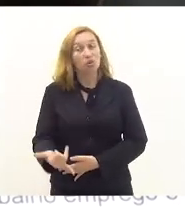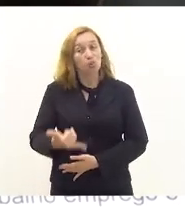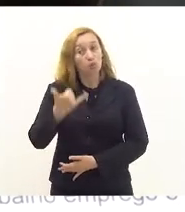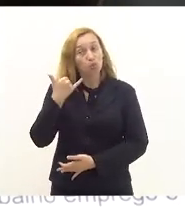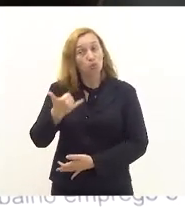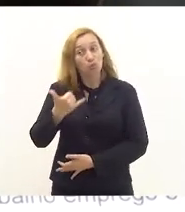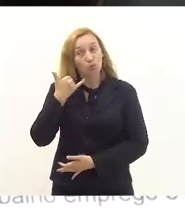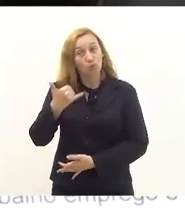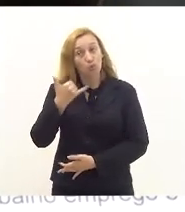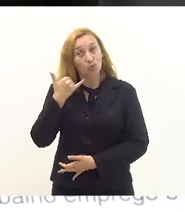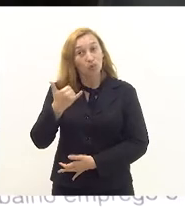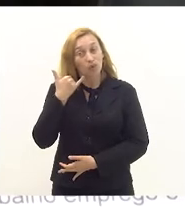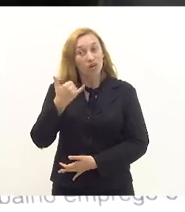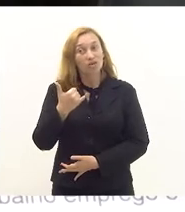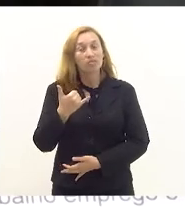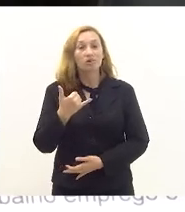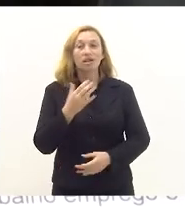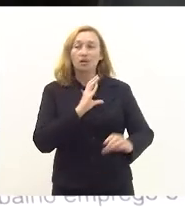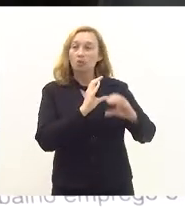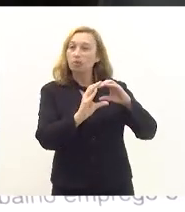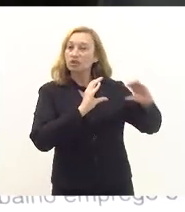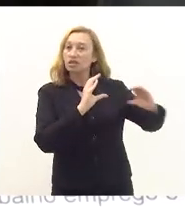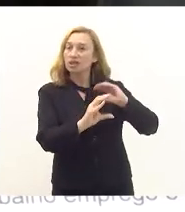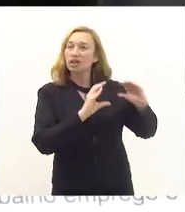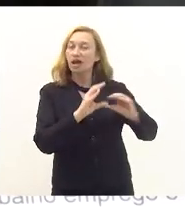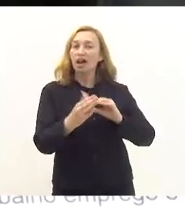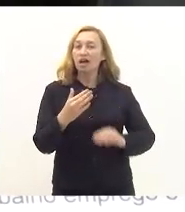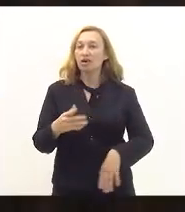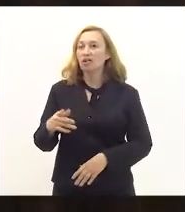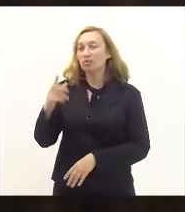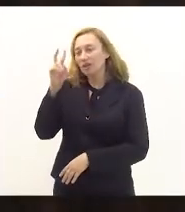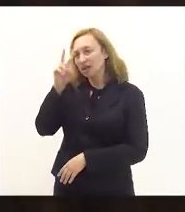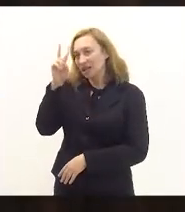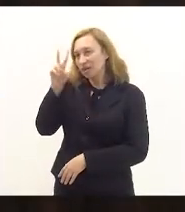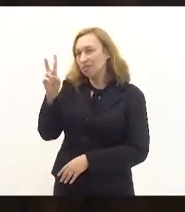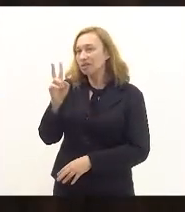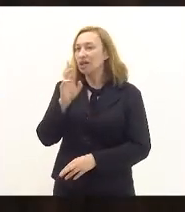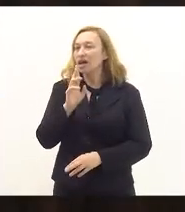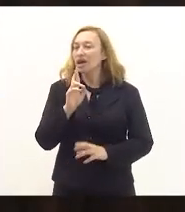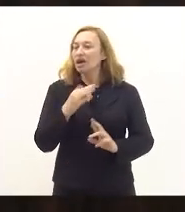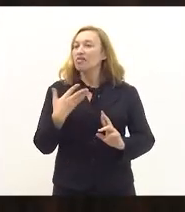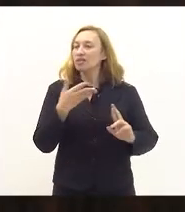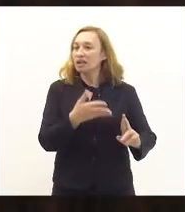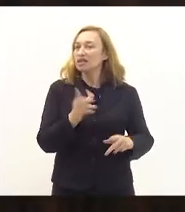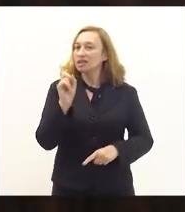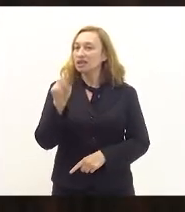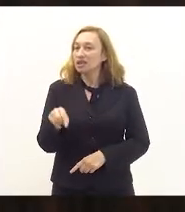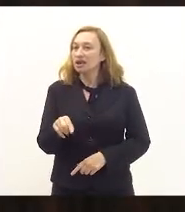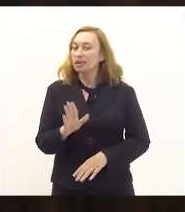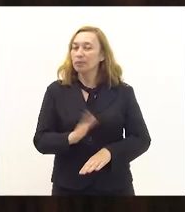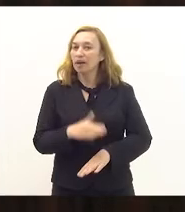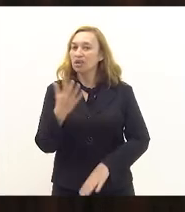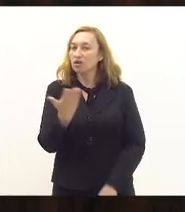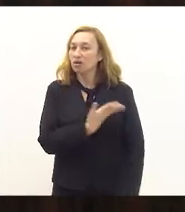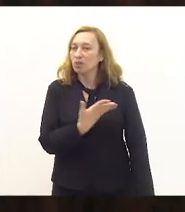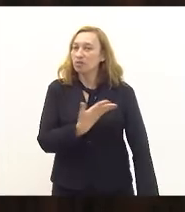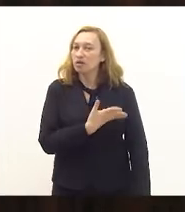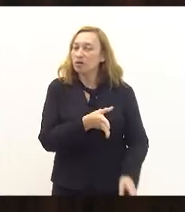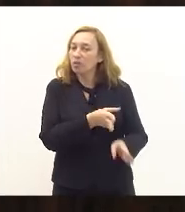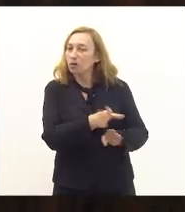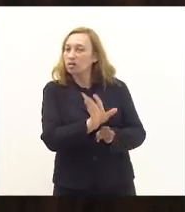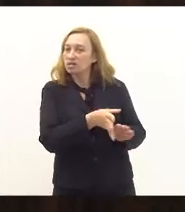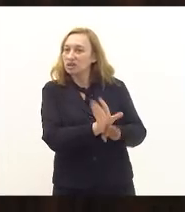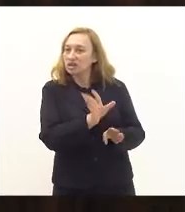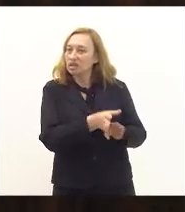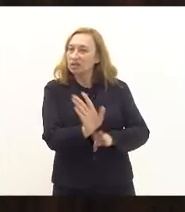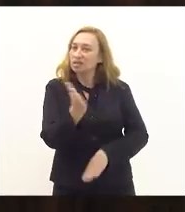telefones ali para passar a intermediar, eu me lembro da referência que ele tinha ao doutor Siqueira, que era mais do que um amigo, era um orientador,